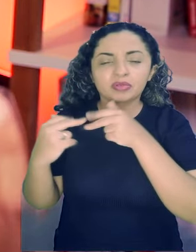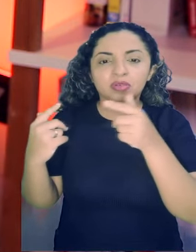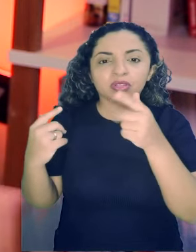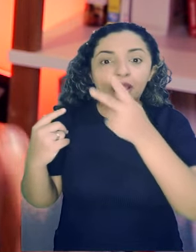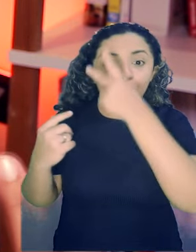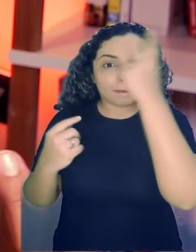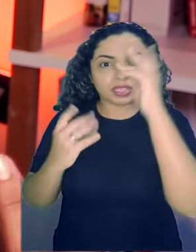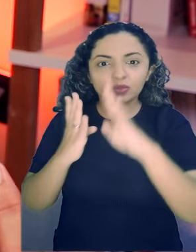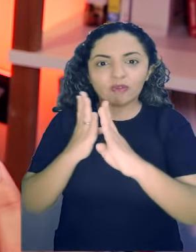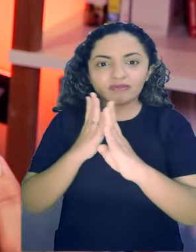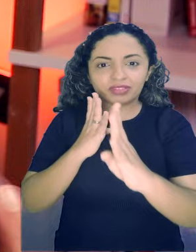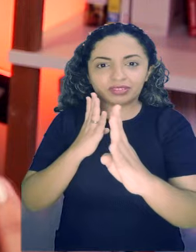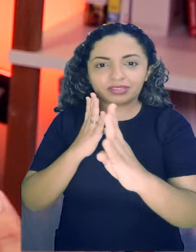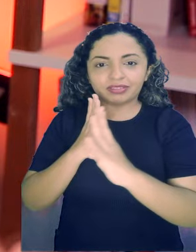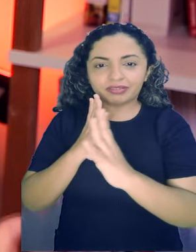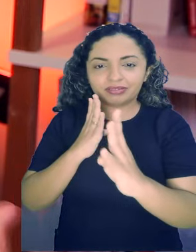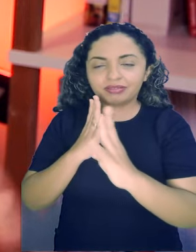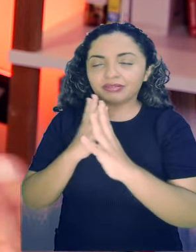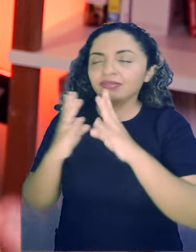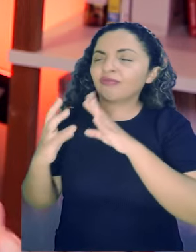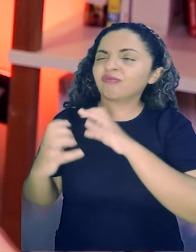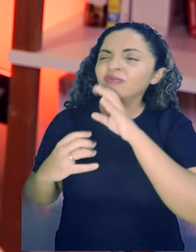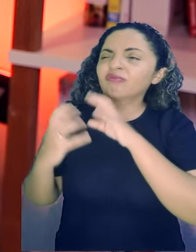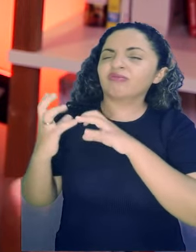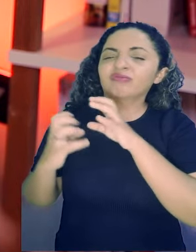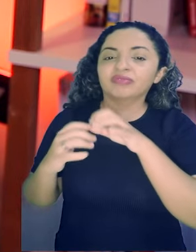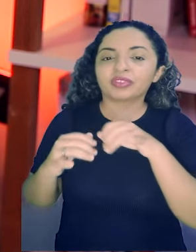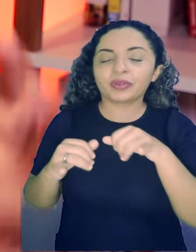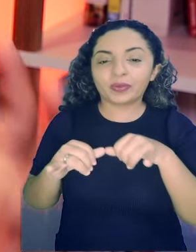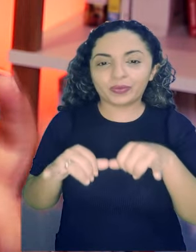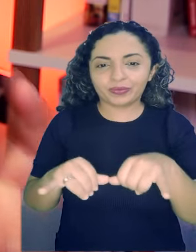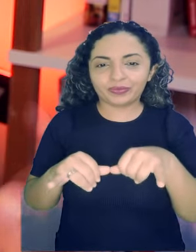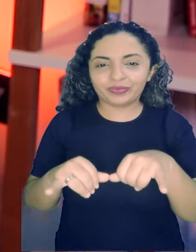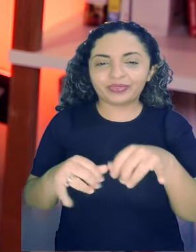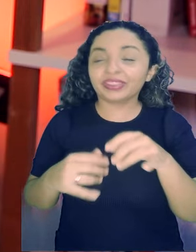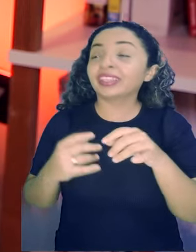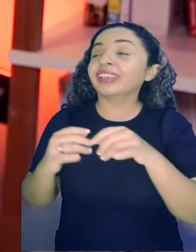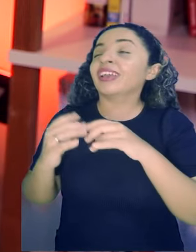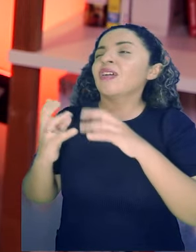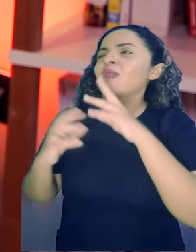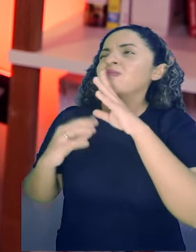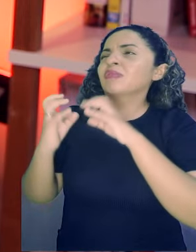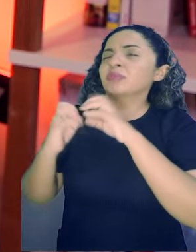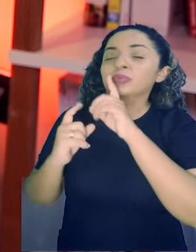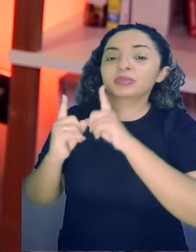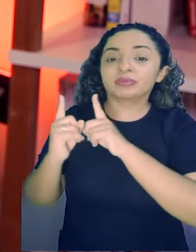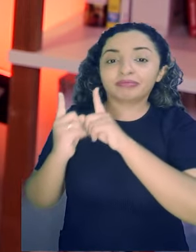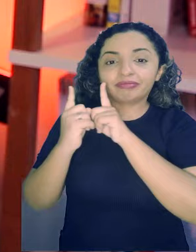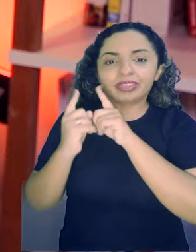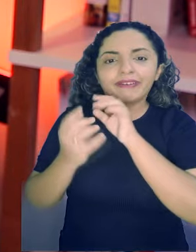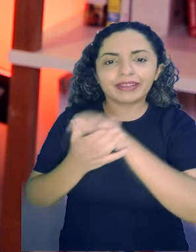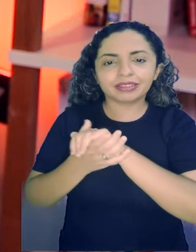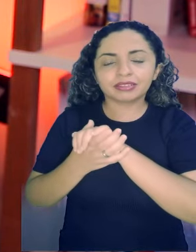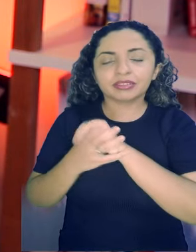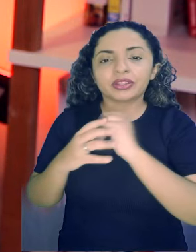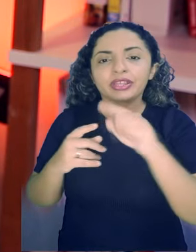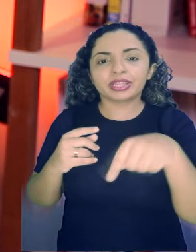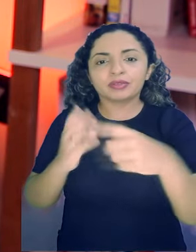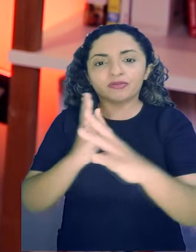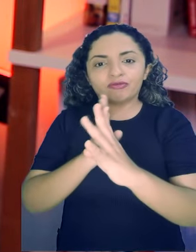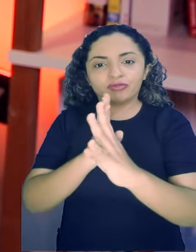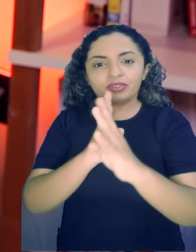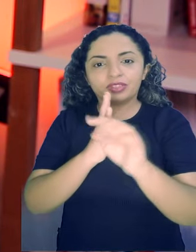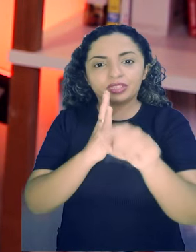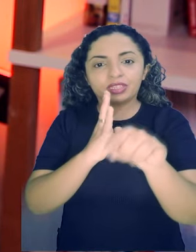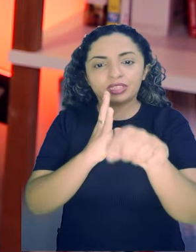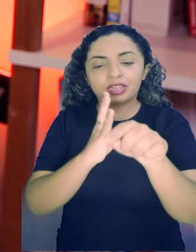as pessoas que estavam nesse conto do supermercado, que eu estou chamando de conto, aparecem na sequência